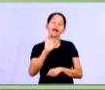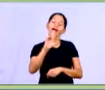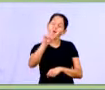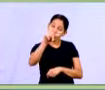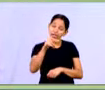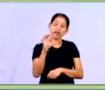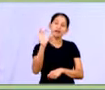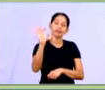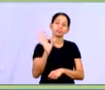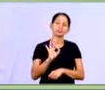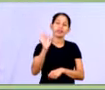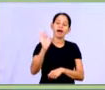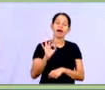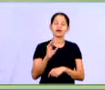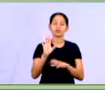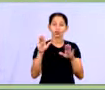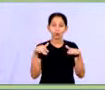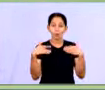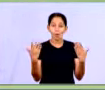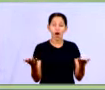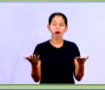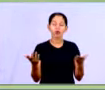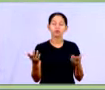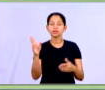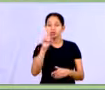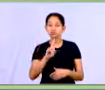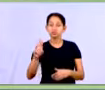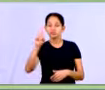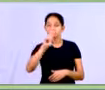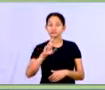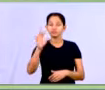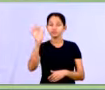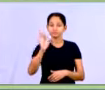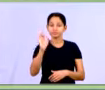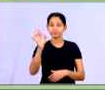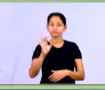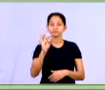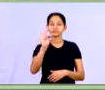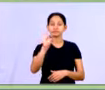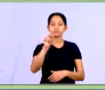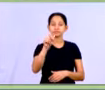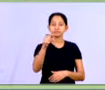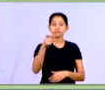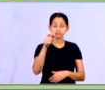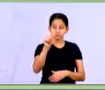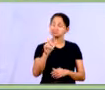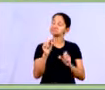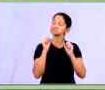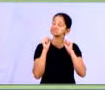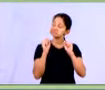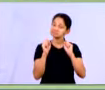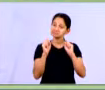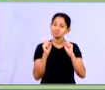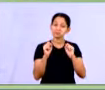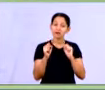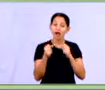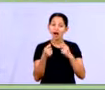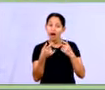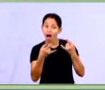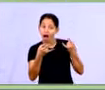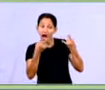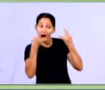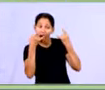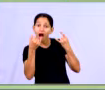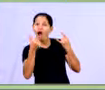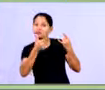juros, ou taxa requerida, ou que nós estudamos, taxa de atratividade, aquela taxa que eu me sinto atraída para